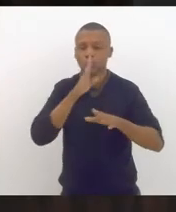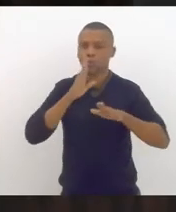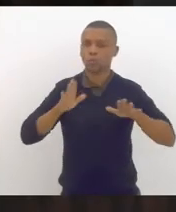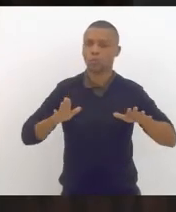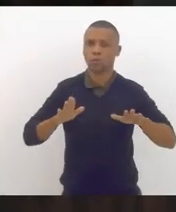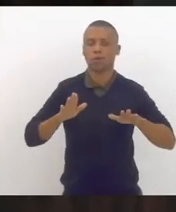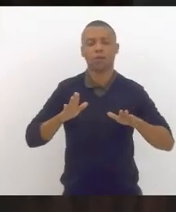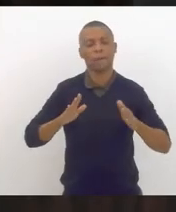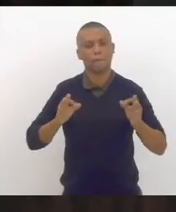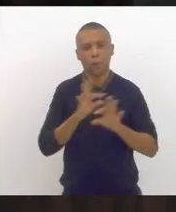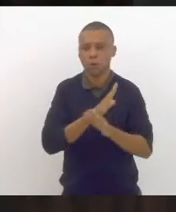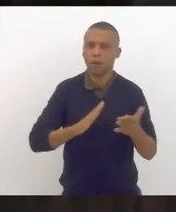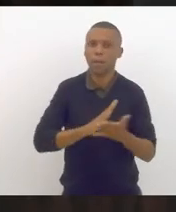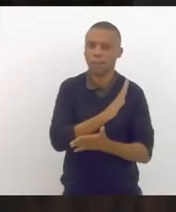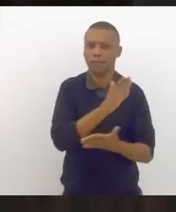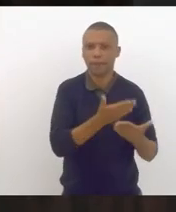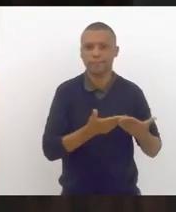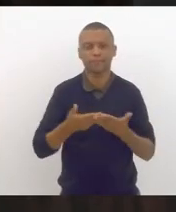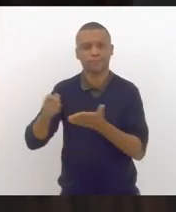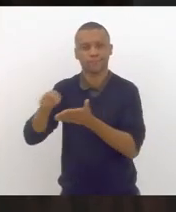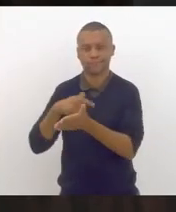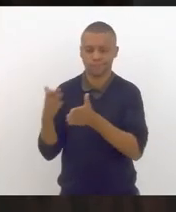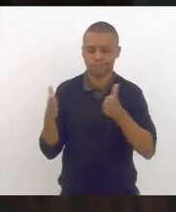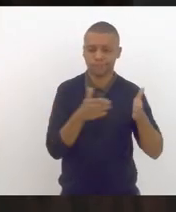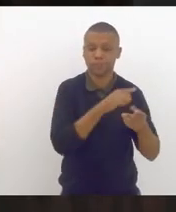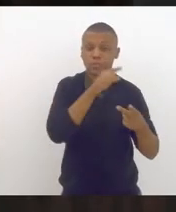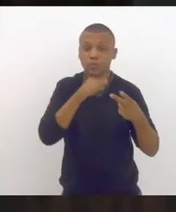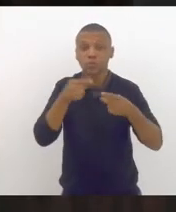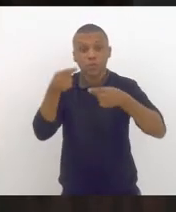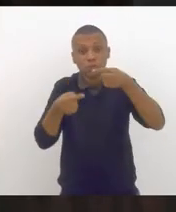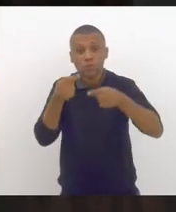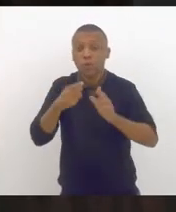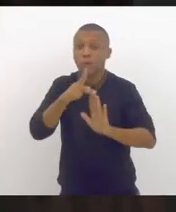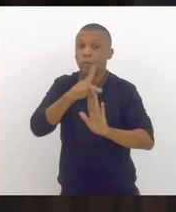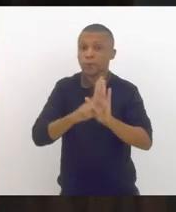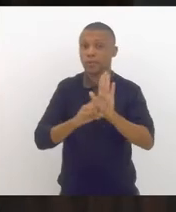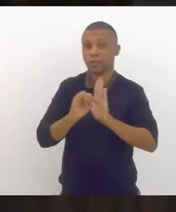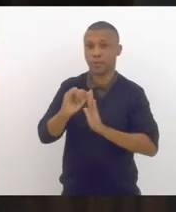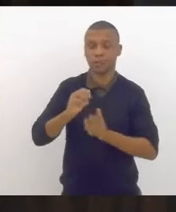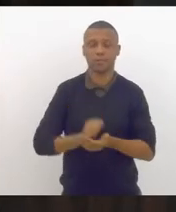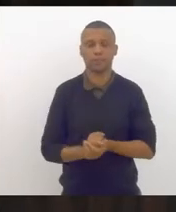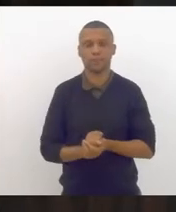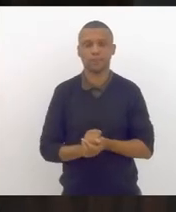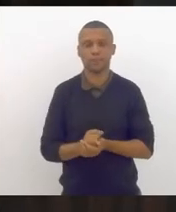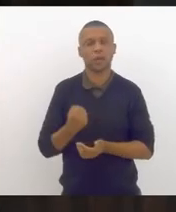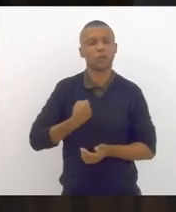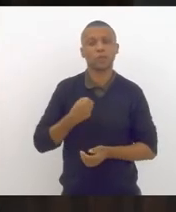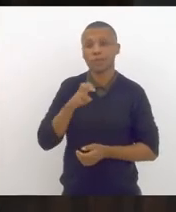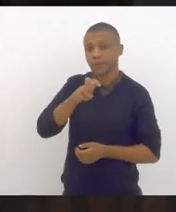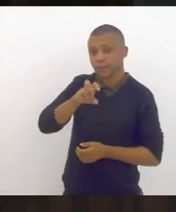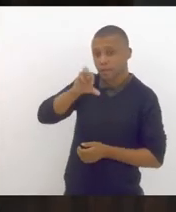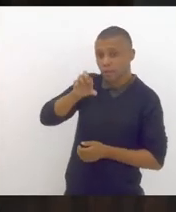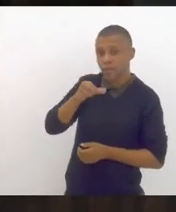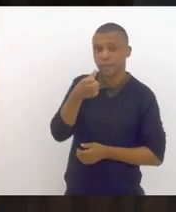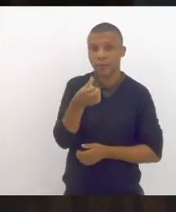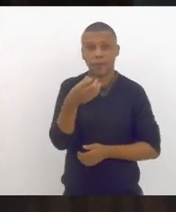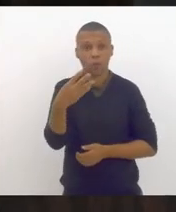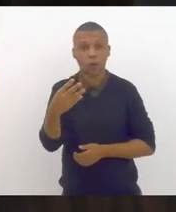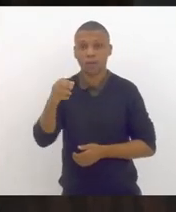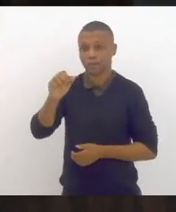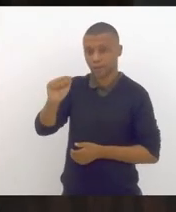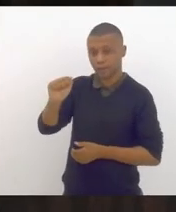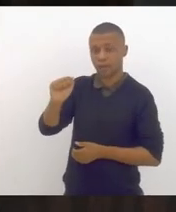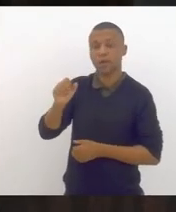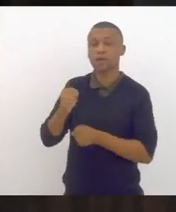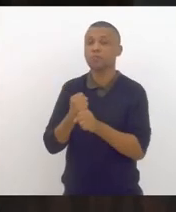vai autógrafo. Em segunda discussão, redação do vencido. Projeto de lei 5964-A